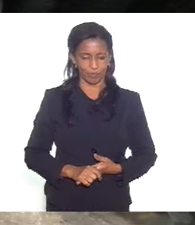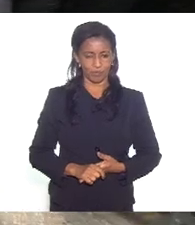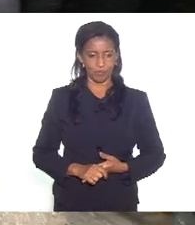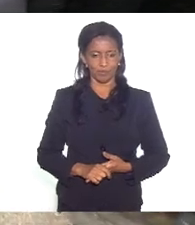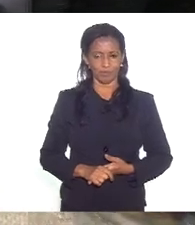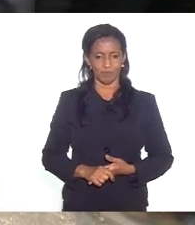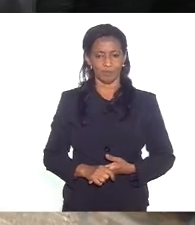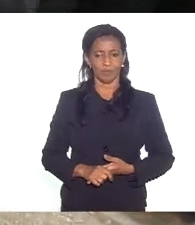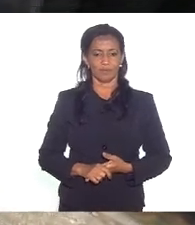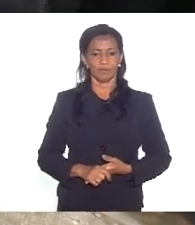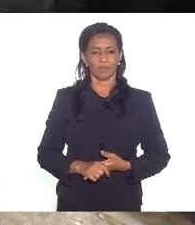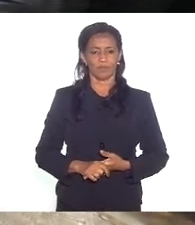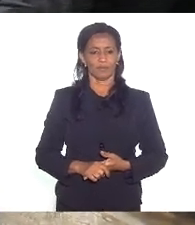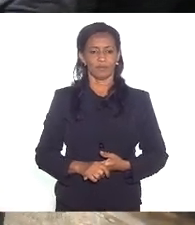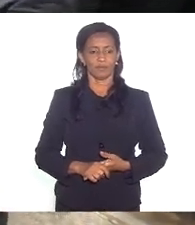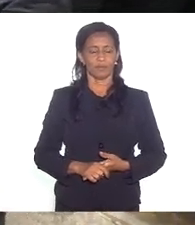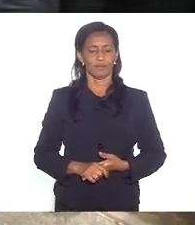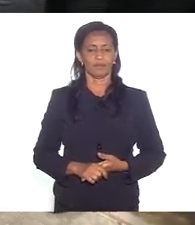antes